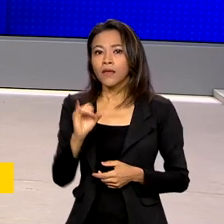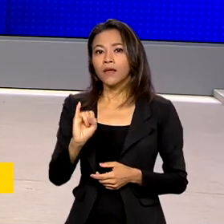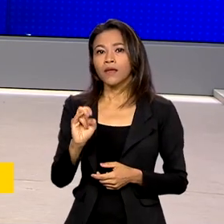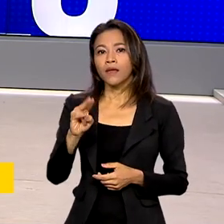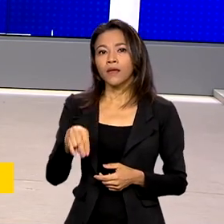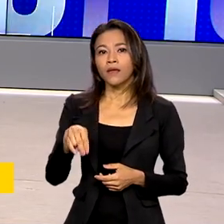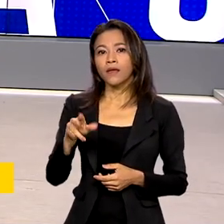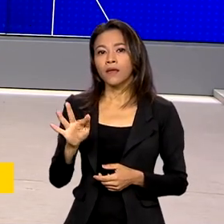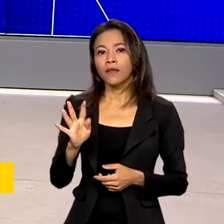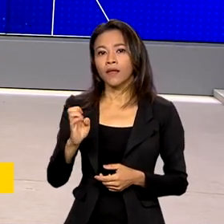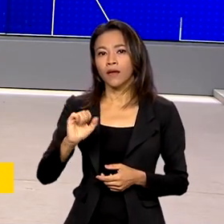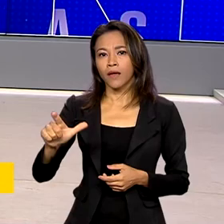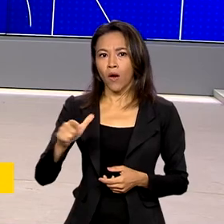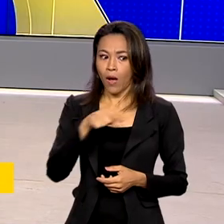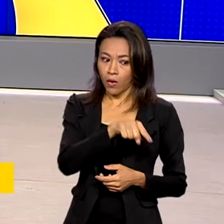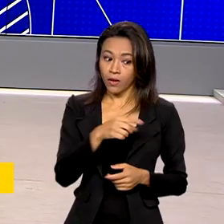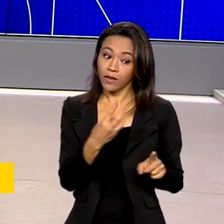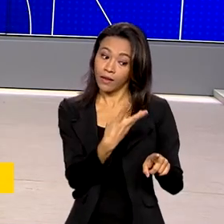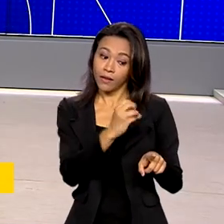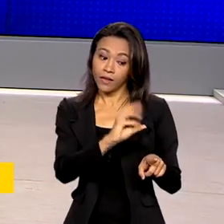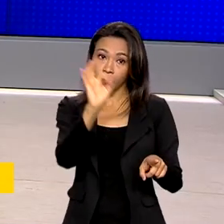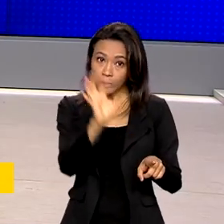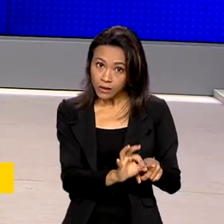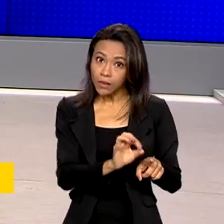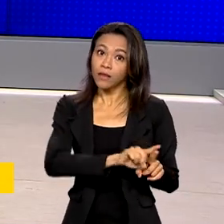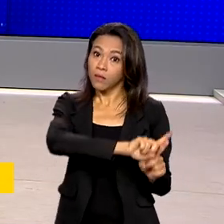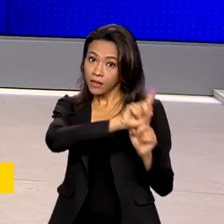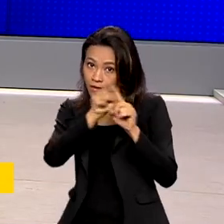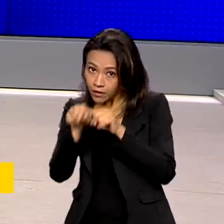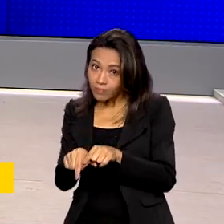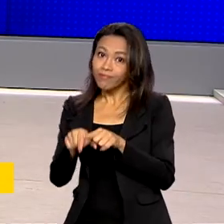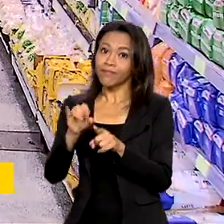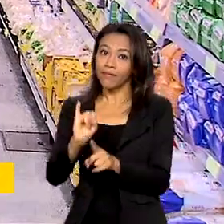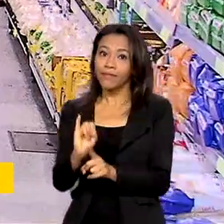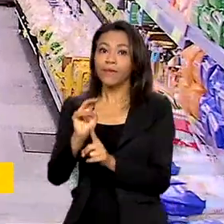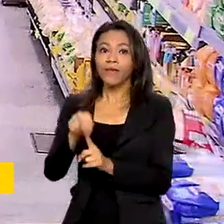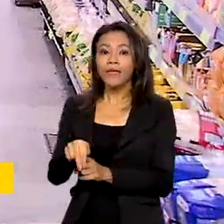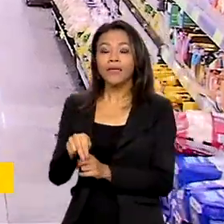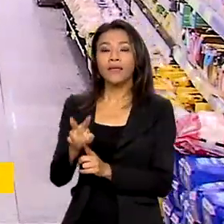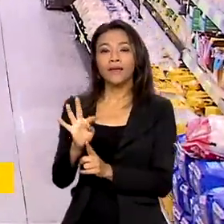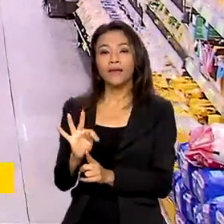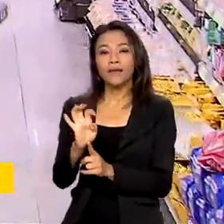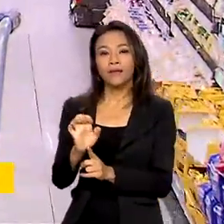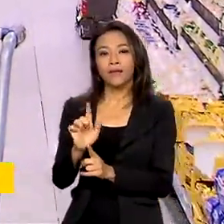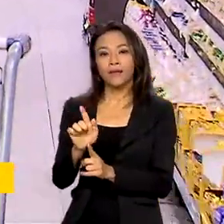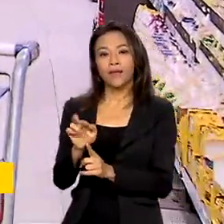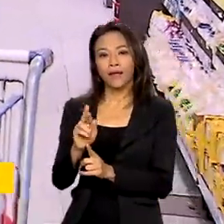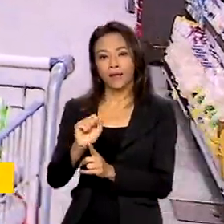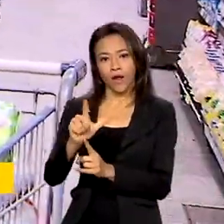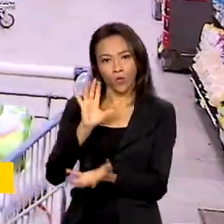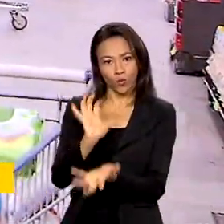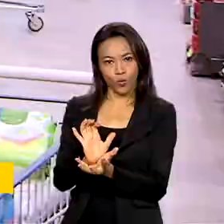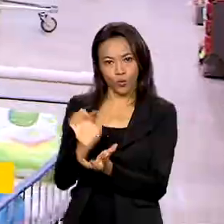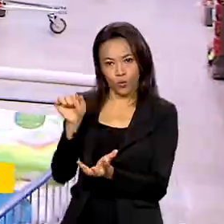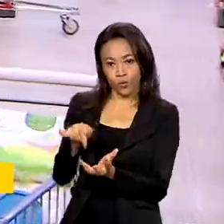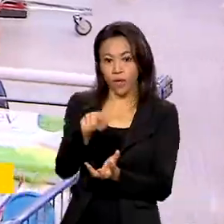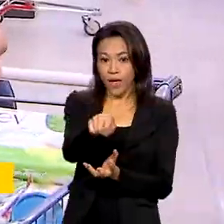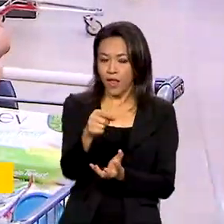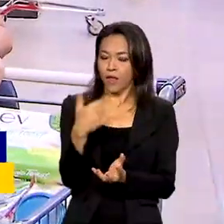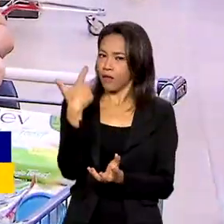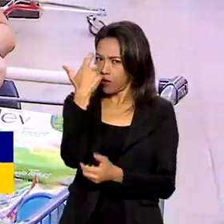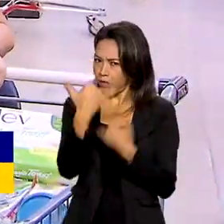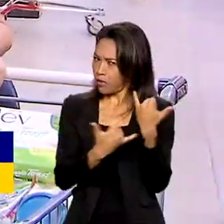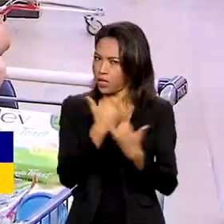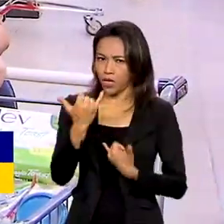deve conter, no mínimo, 30% de ingredientes integrais. Patrícia não brinca quando o assunto é